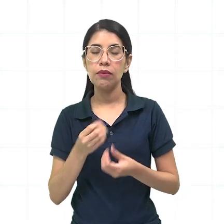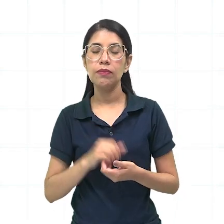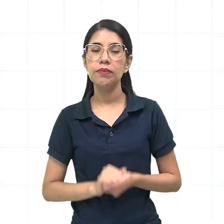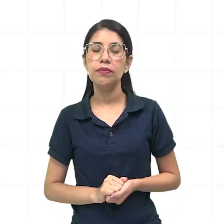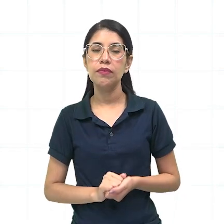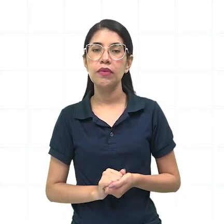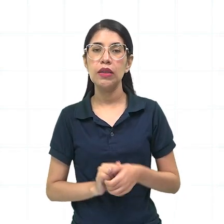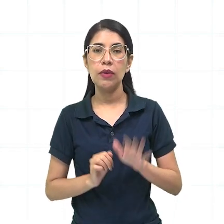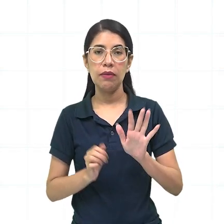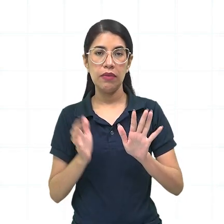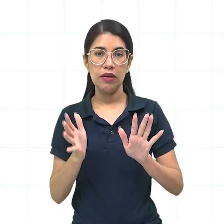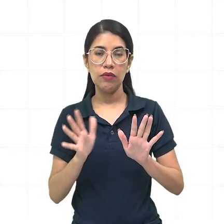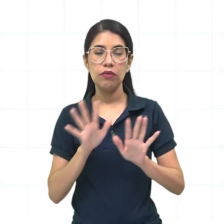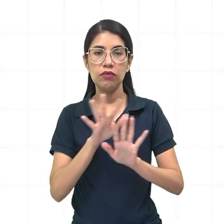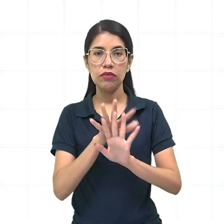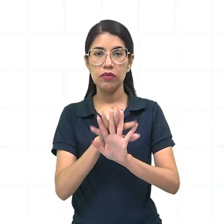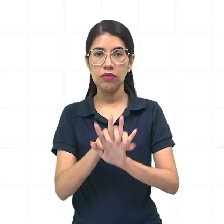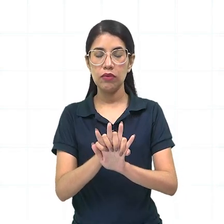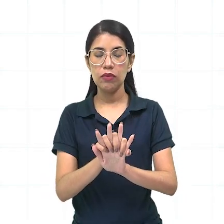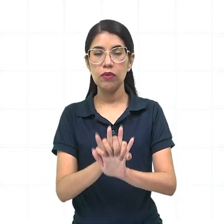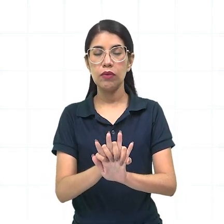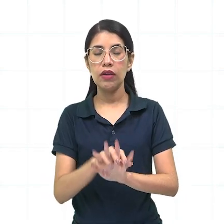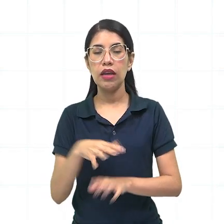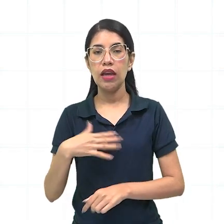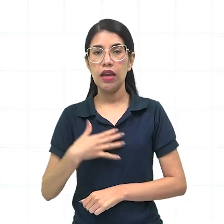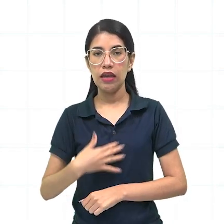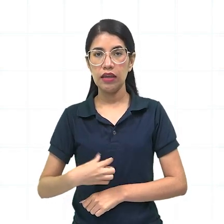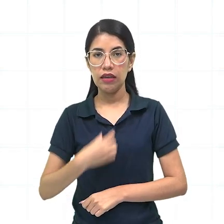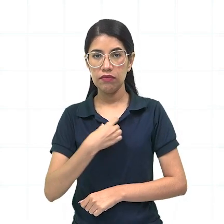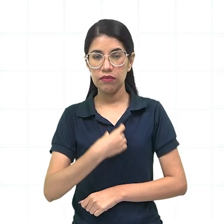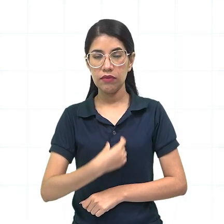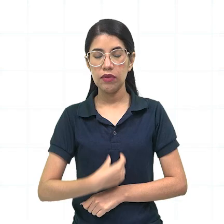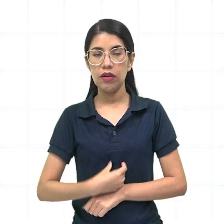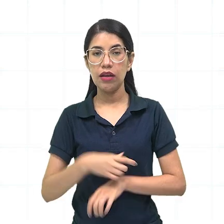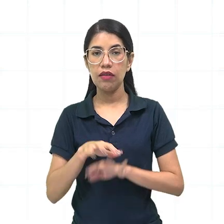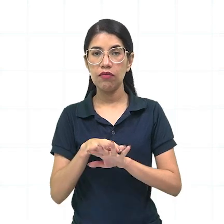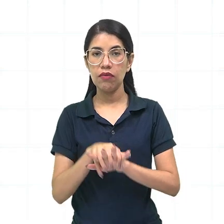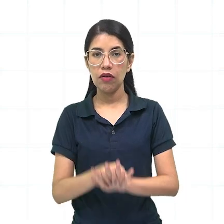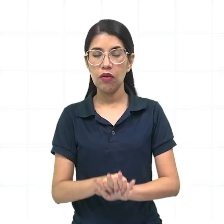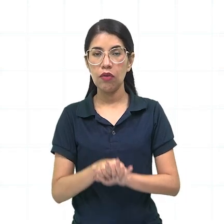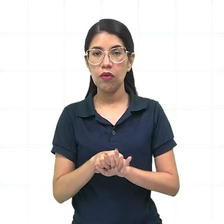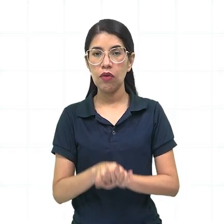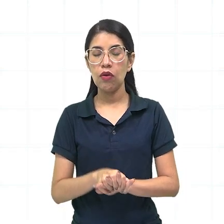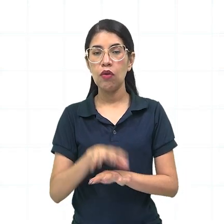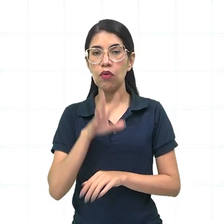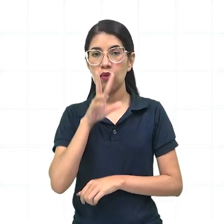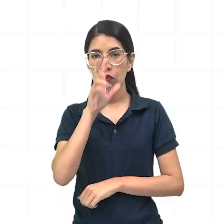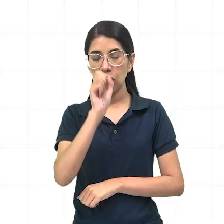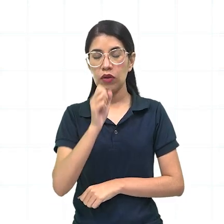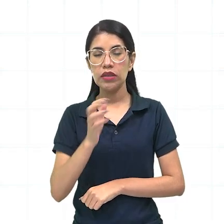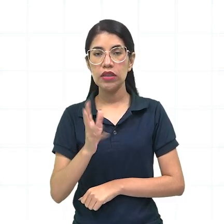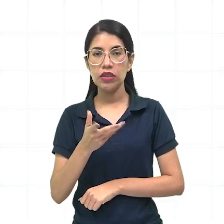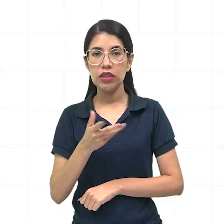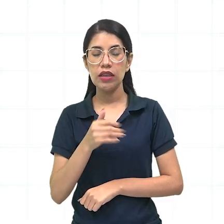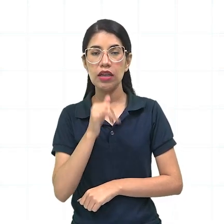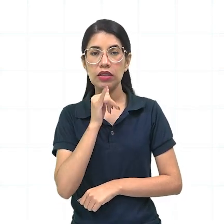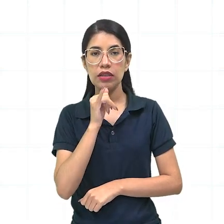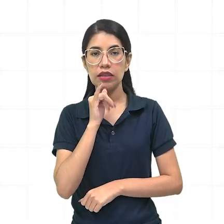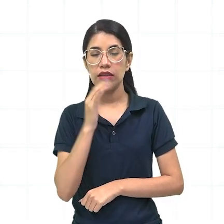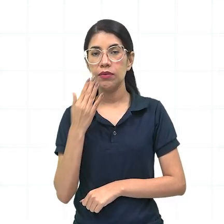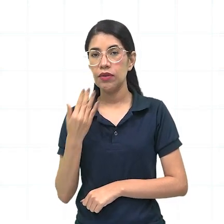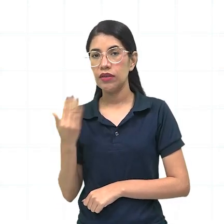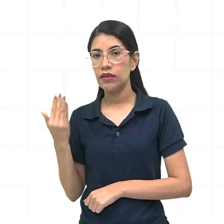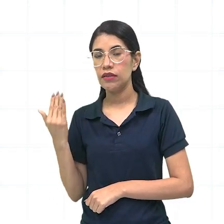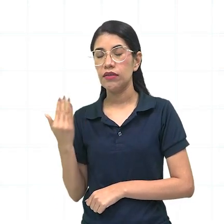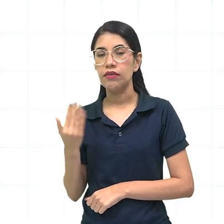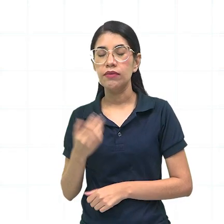as mãos sobre o centro do peito e pressione com força e rapidez. Olha só aqui para mim, antes da gente